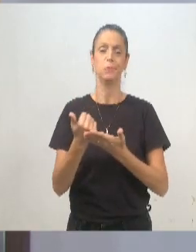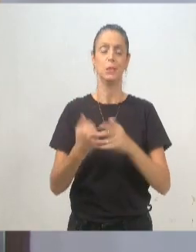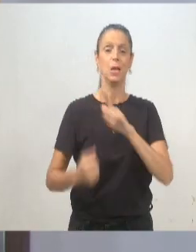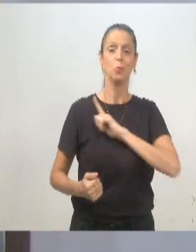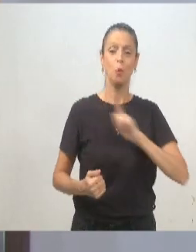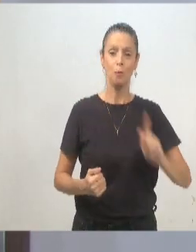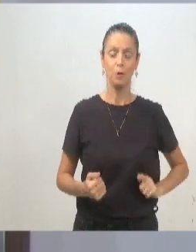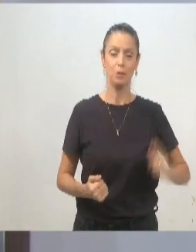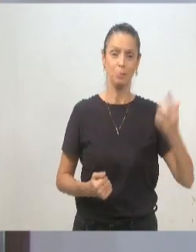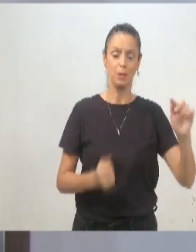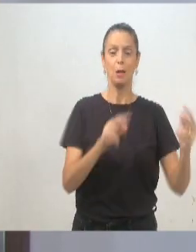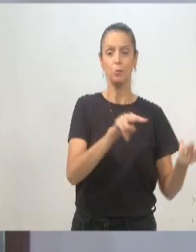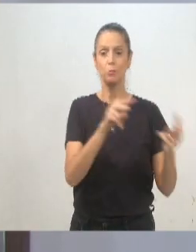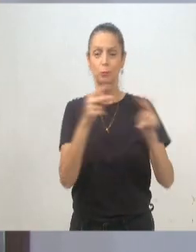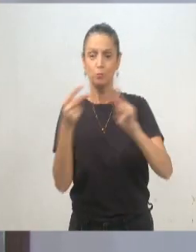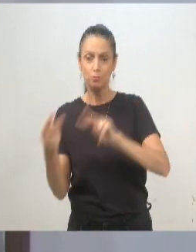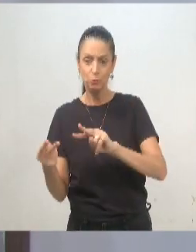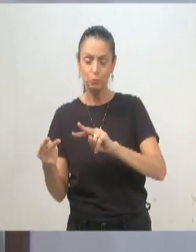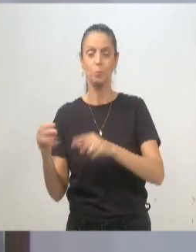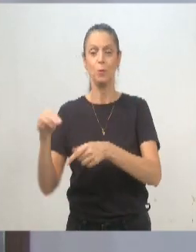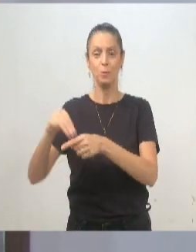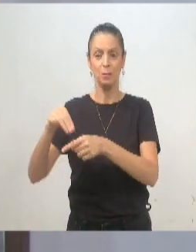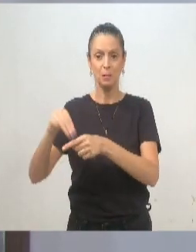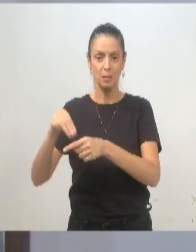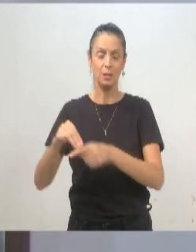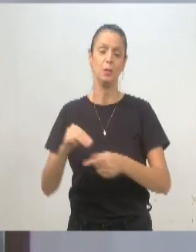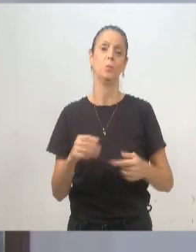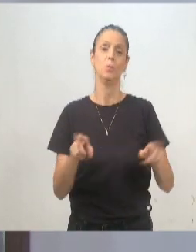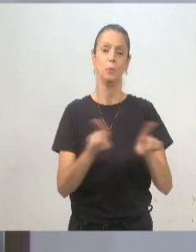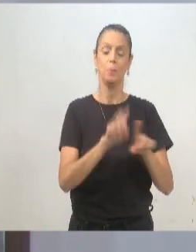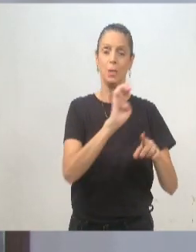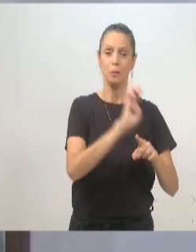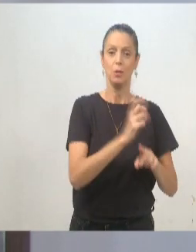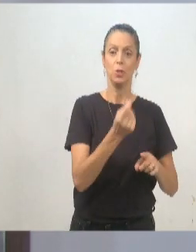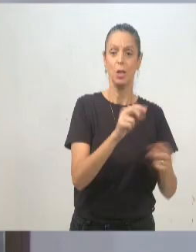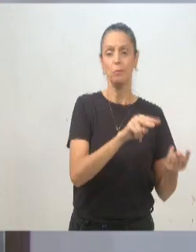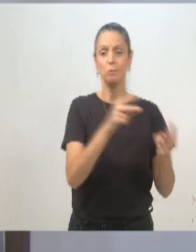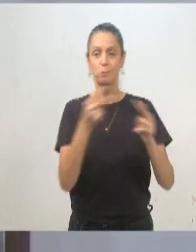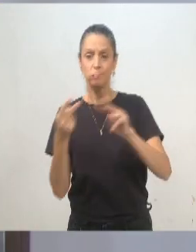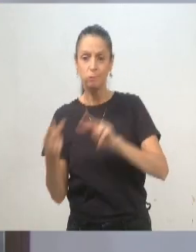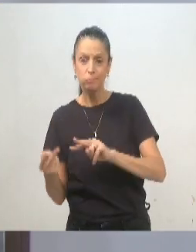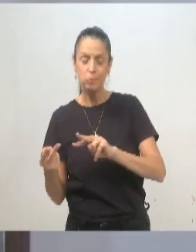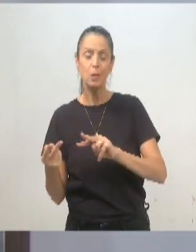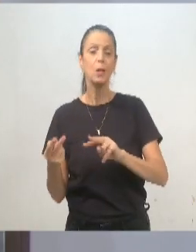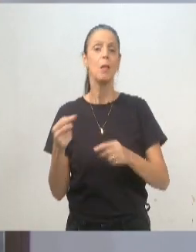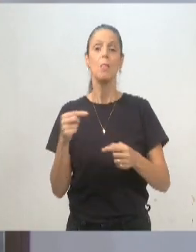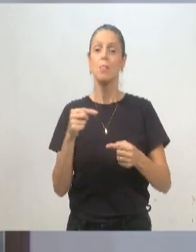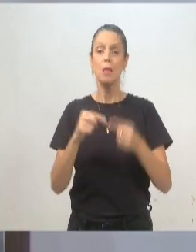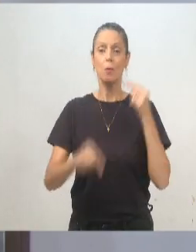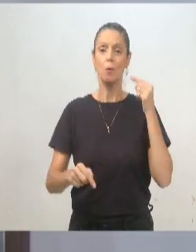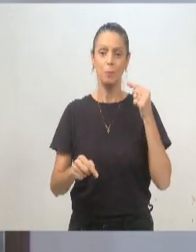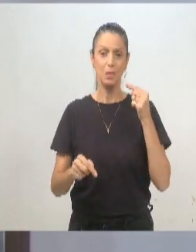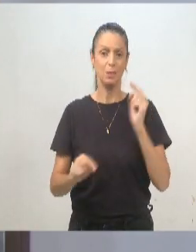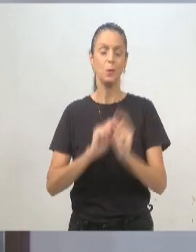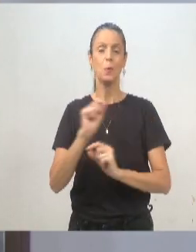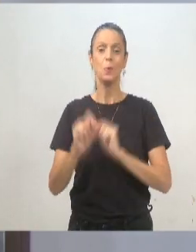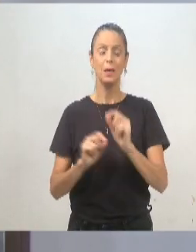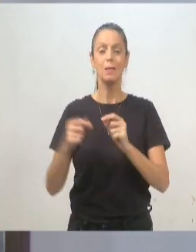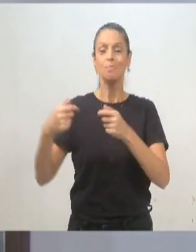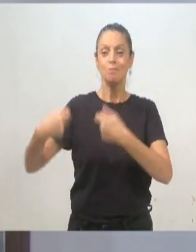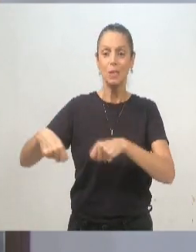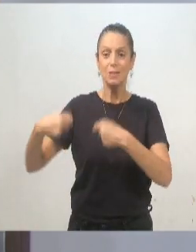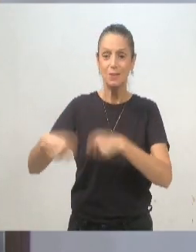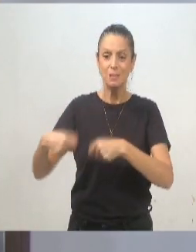governo federal quanto do ente estadual, em descompasso com aquilo que, de fato,